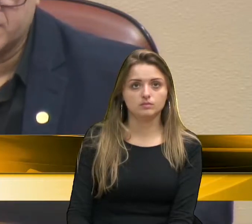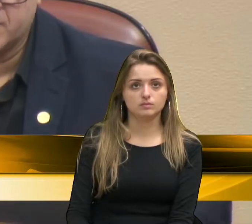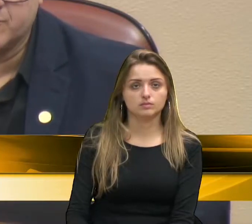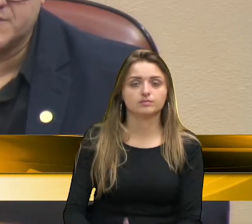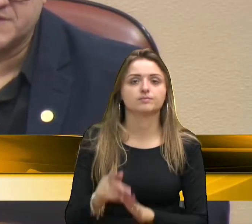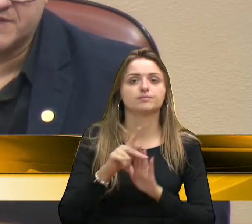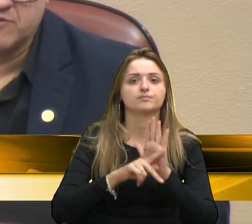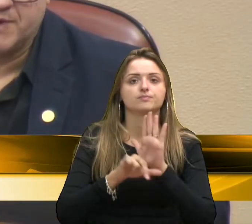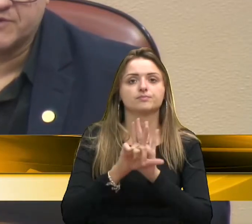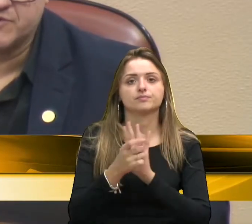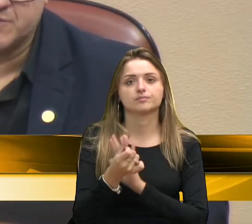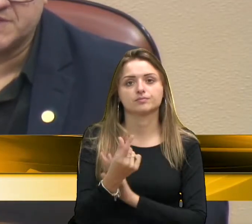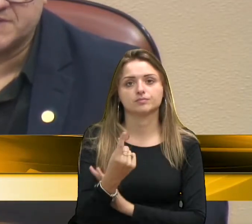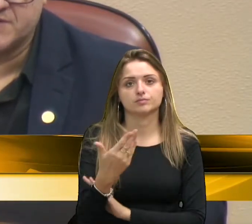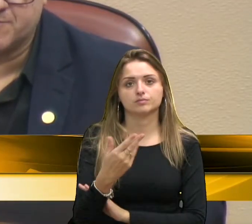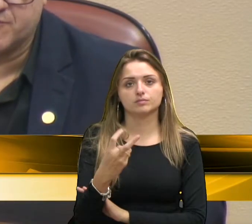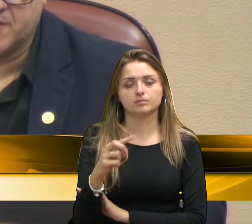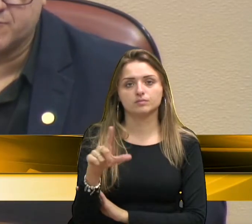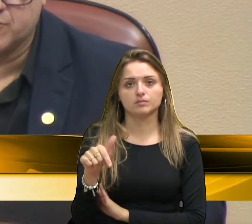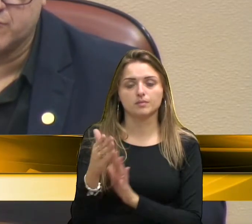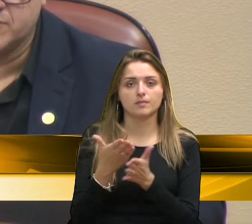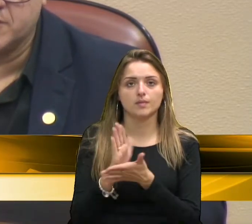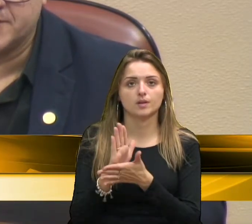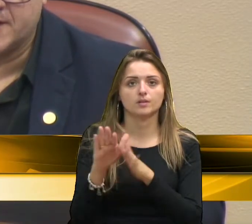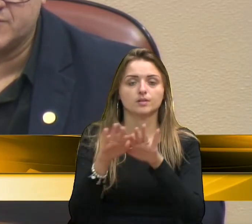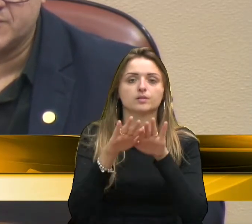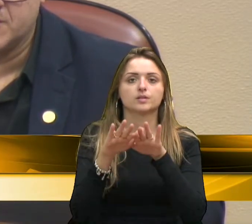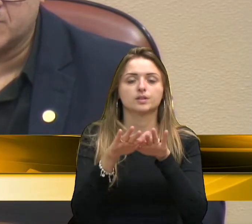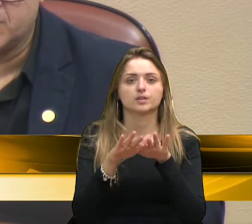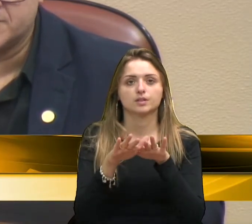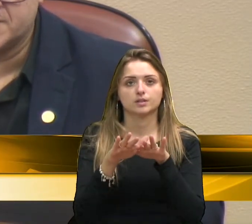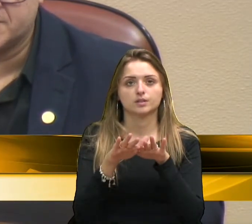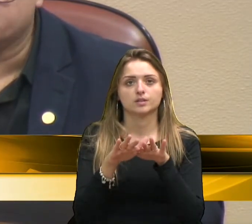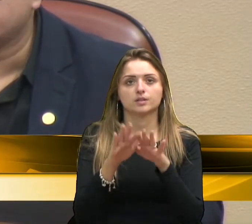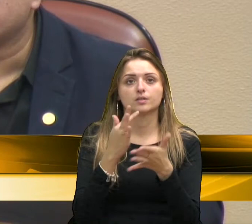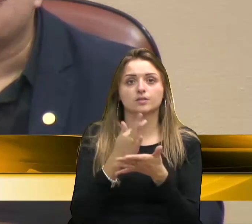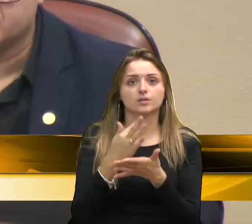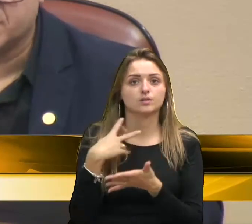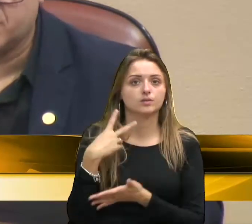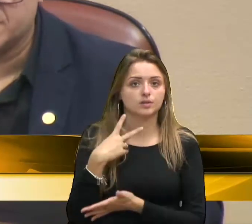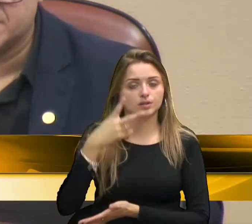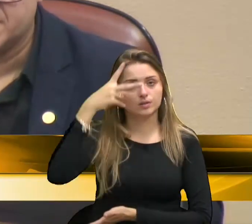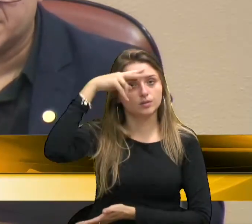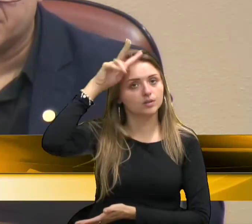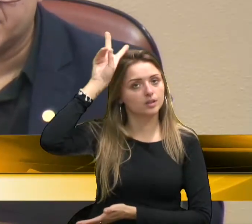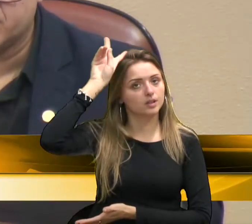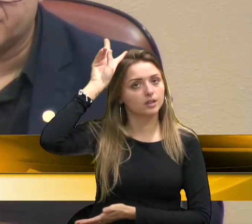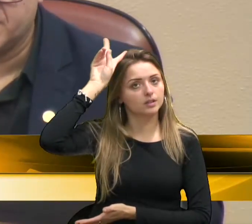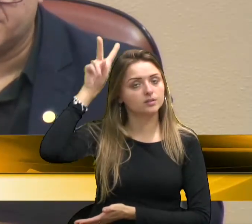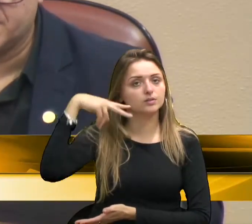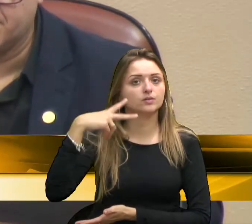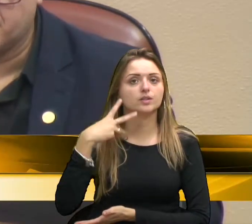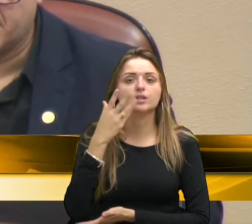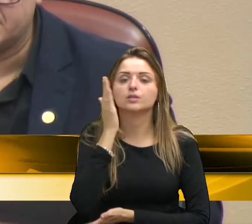Projeto de lei número 61/2017, aprovado por unanimidade, com ausência do vereador Edson da Rosa. O